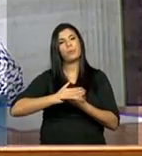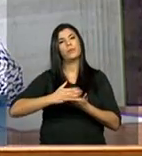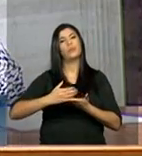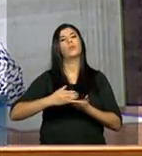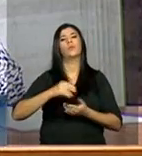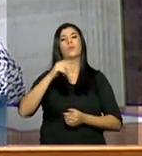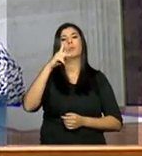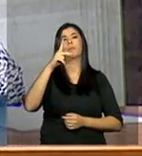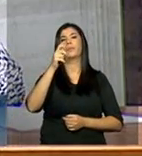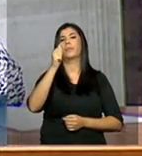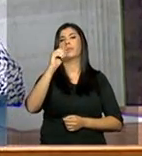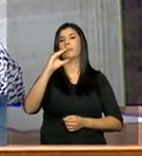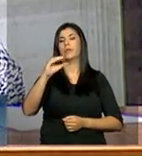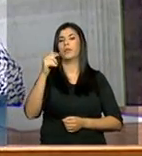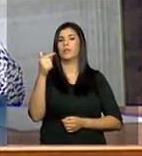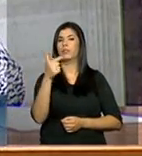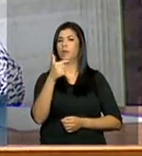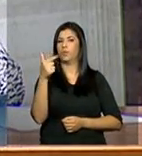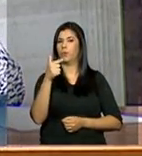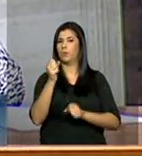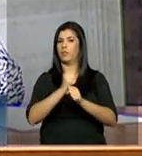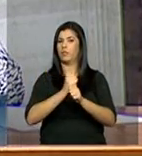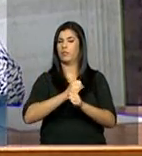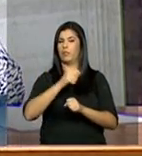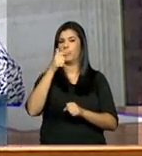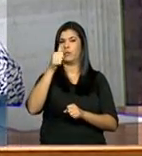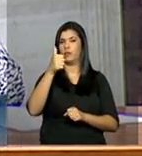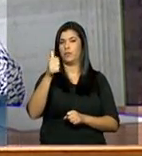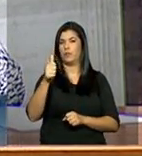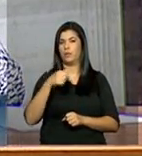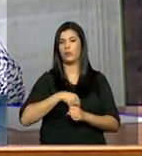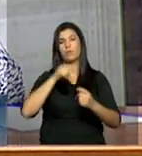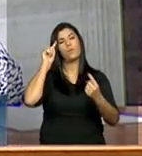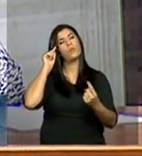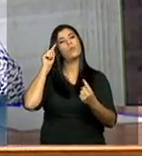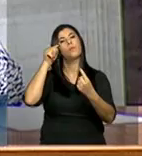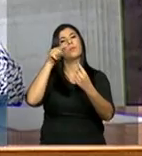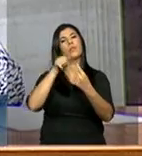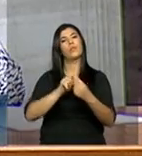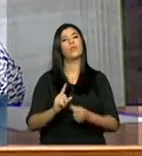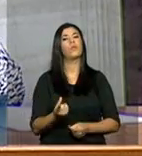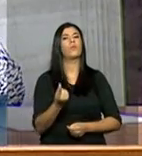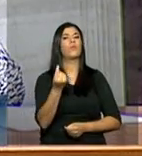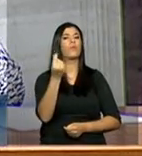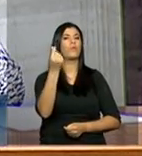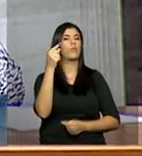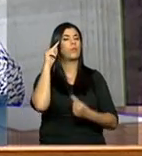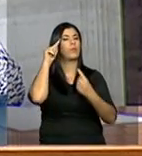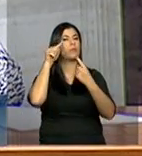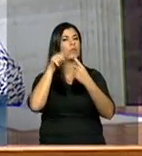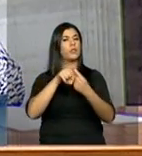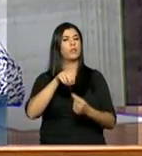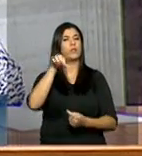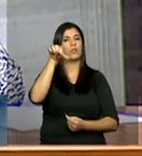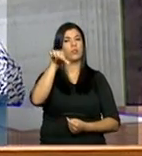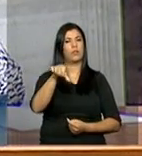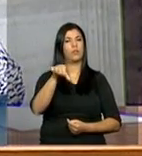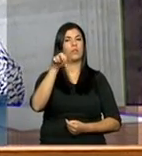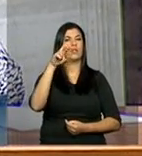em 2011, o PAC 2, a previsão naquele momento do valor das obras era 955